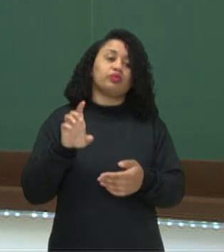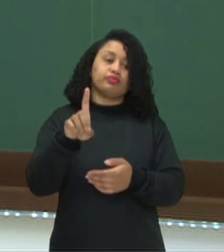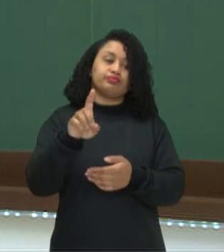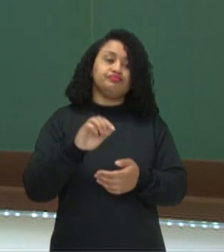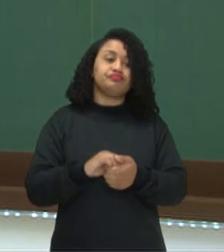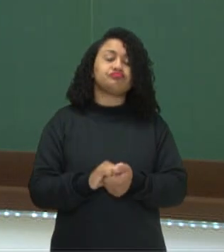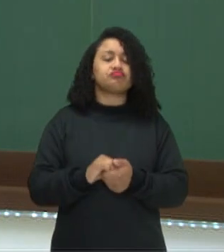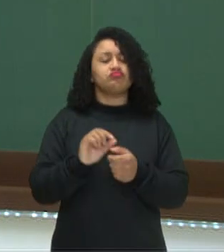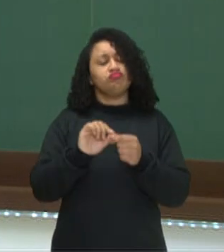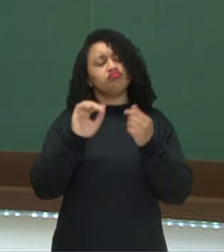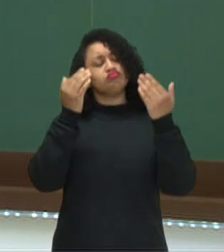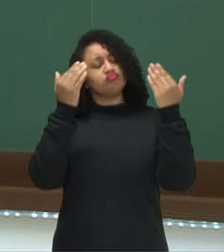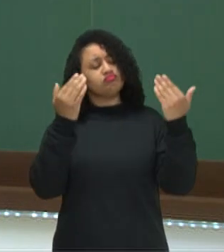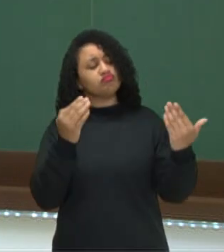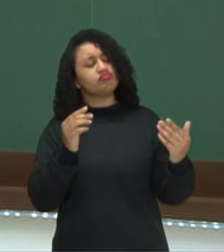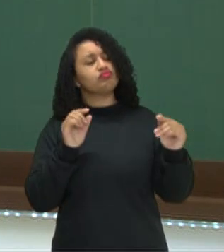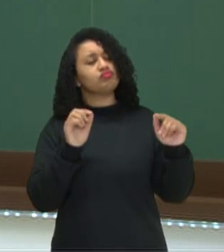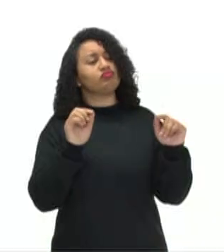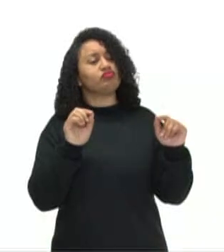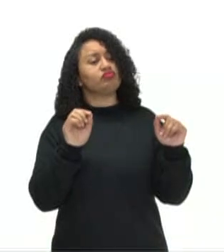Aqui, fazendo a análise.